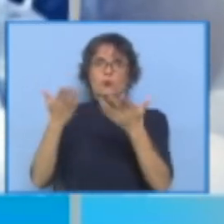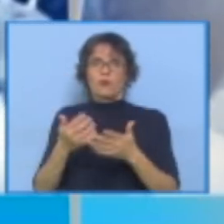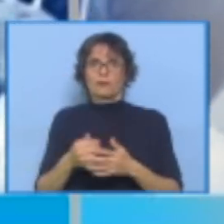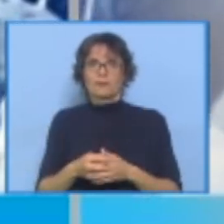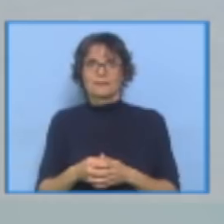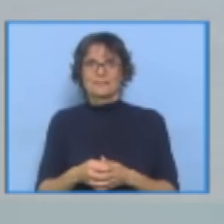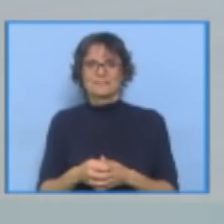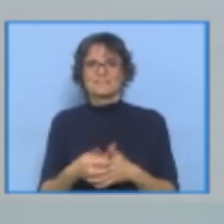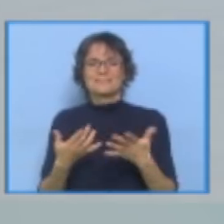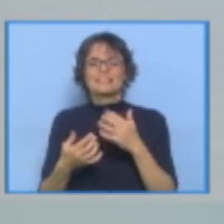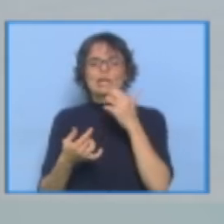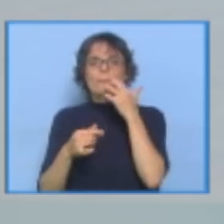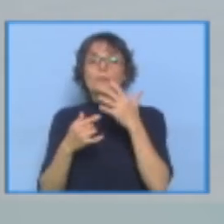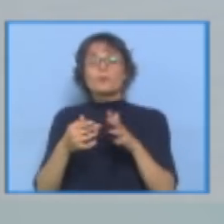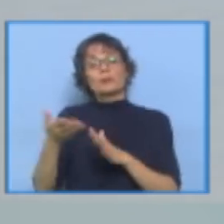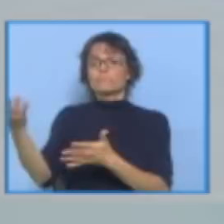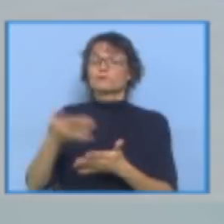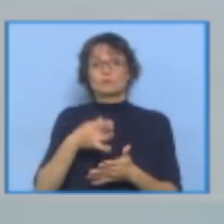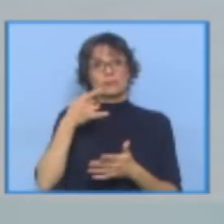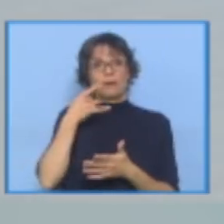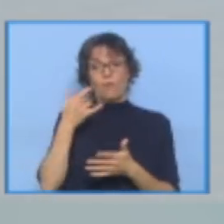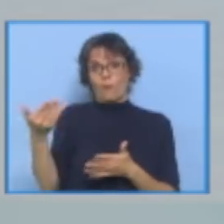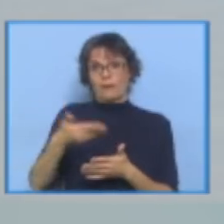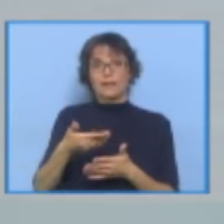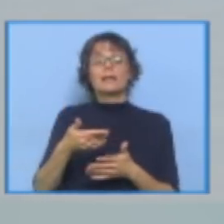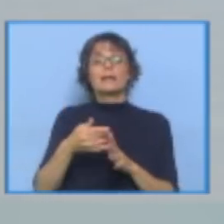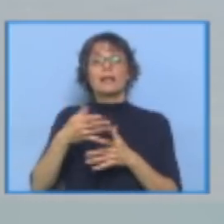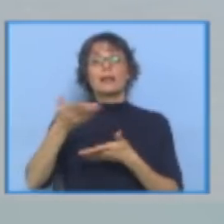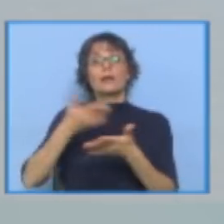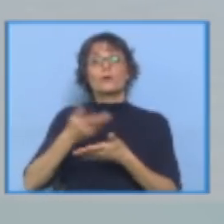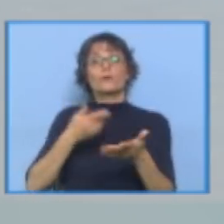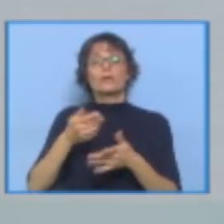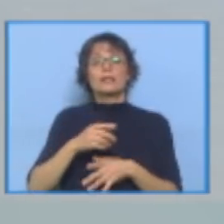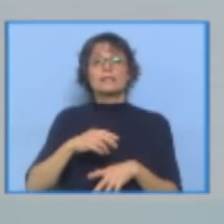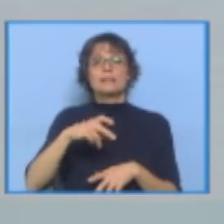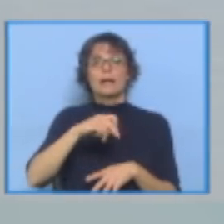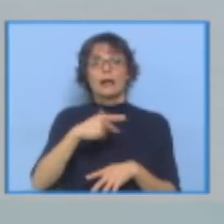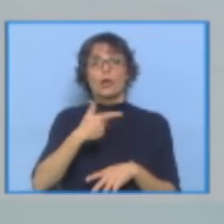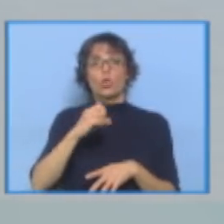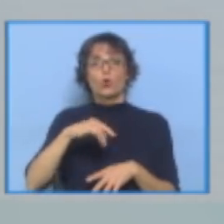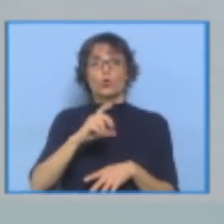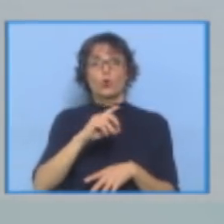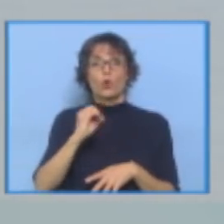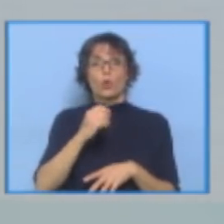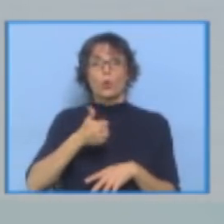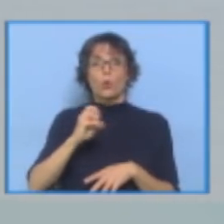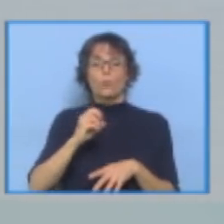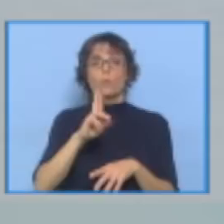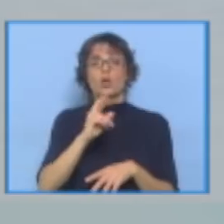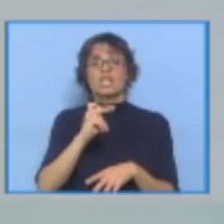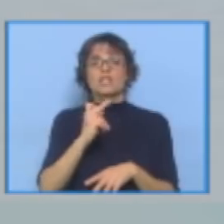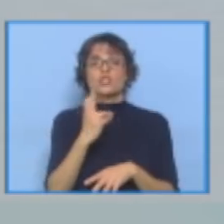então o convite para esta quarta-feira, para a conversa com António Lobo Xavier. Exatamente, vai ser uma pessoa muito interessante, com uma